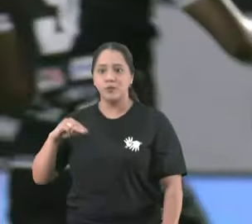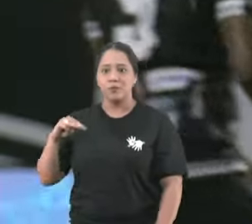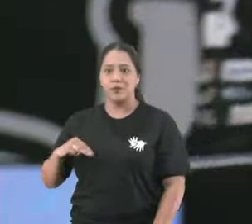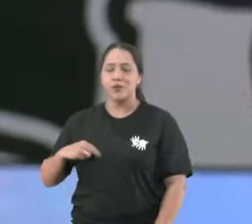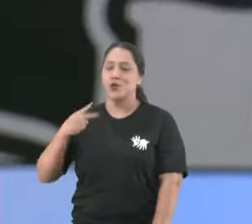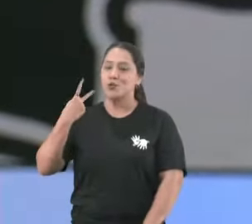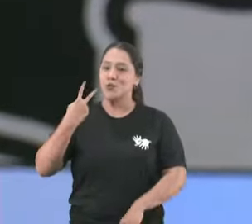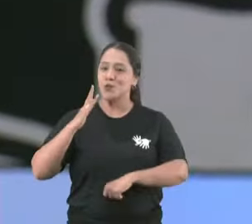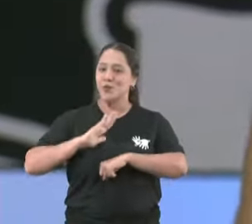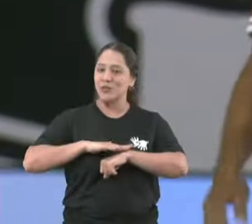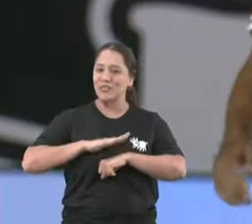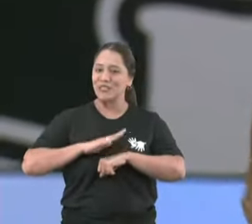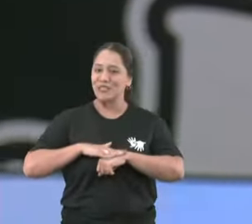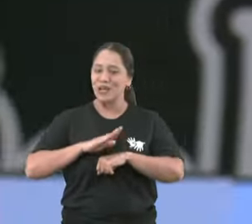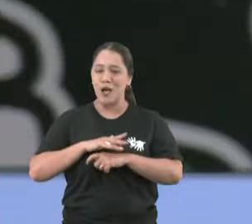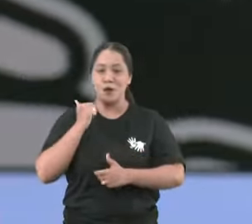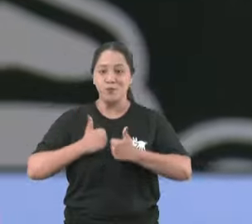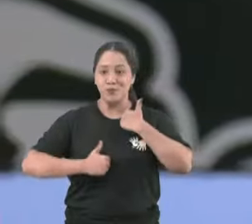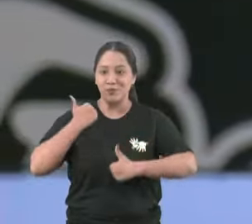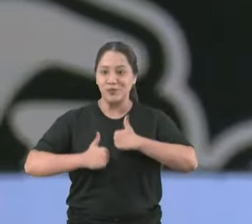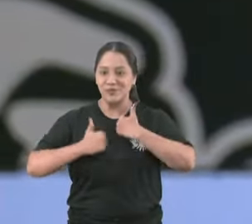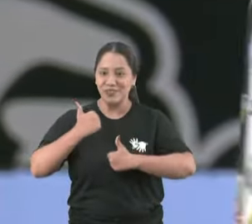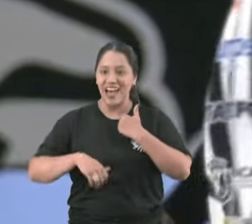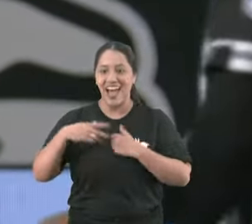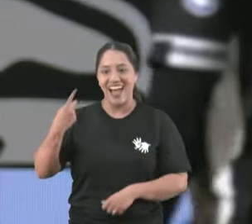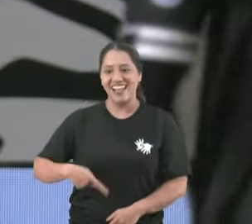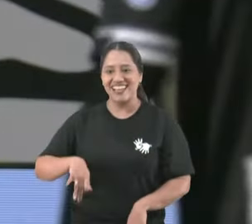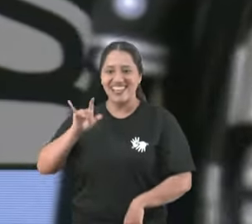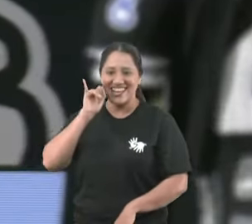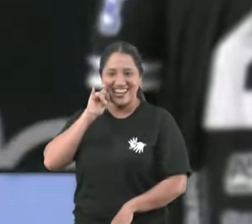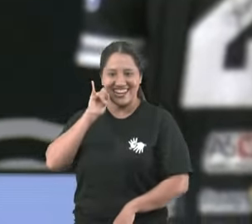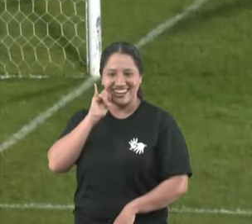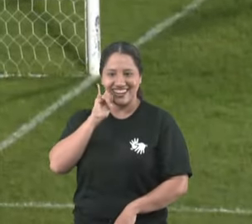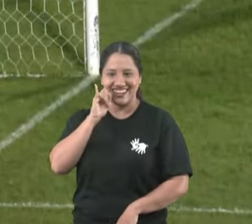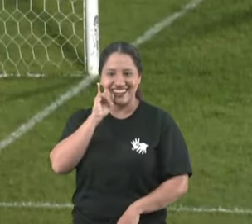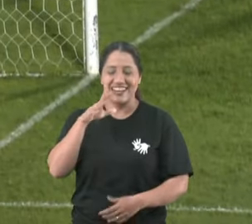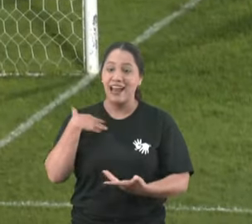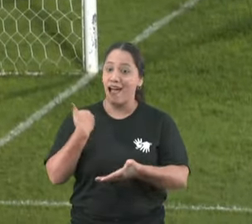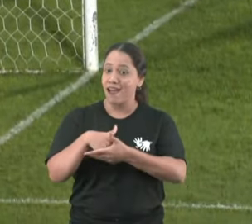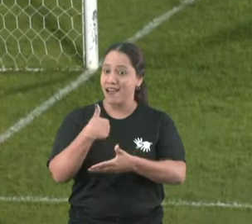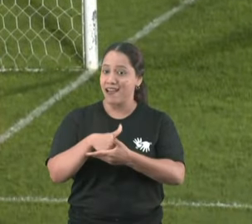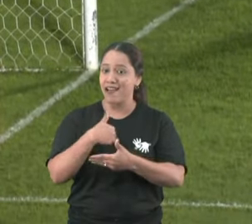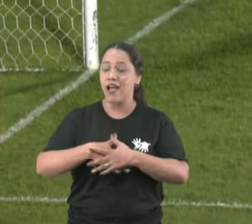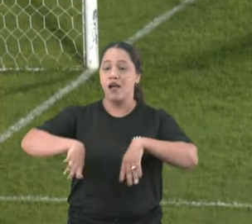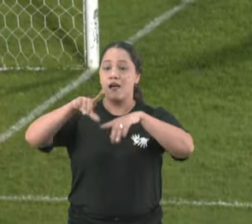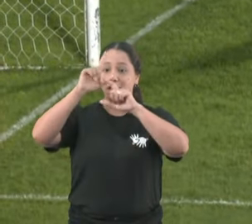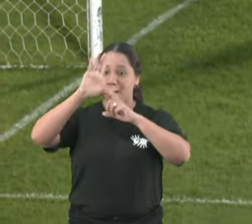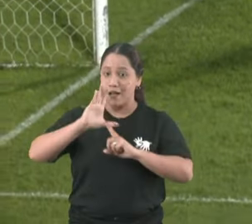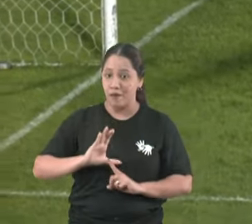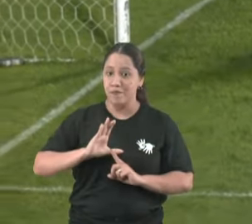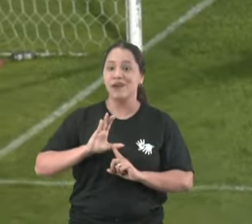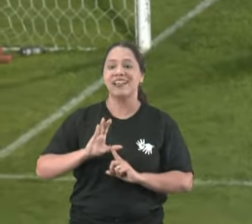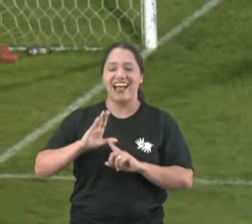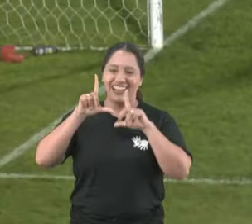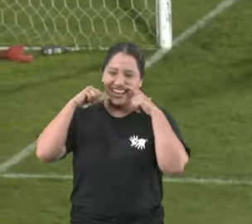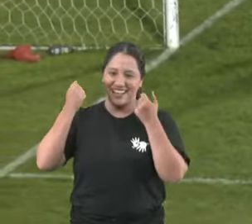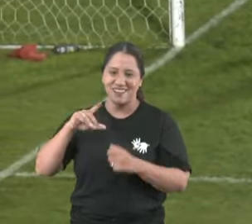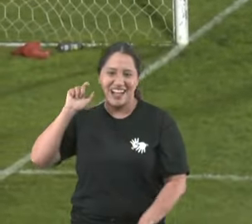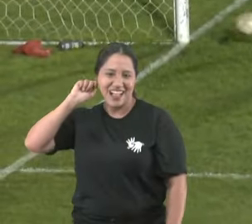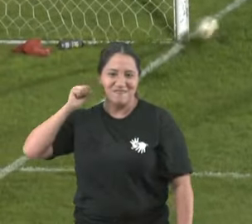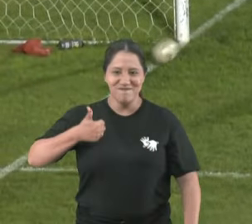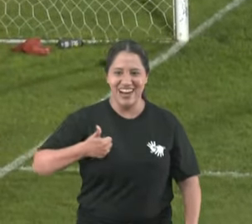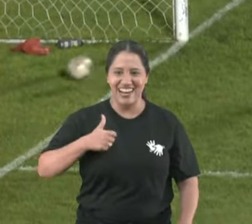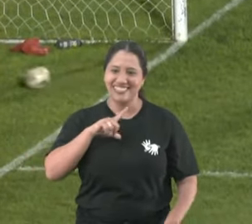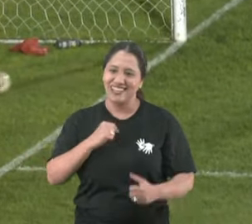desse segundo tempo. Bola rolando aqui em Arapiraca. E bola rolando no Campeonato Alagoano. É massa, você sabe, né? Tem um apoio